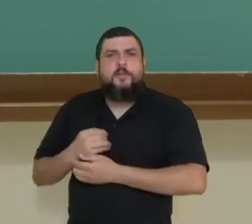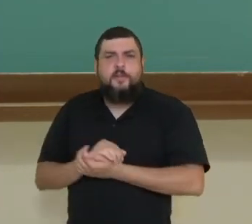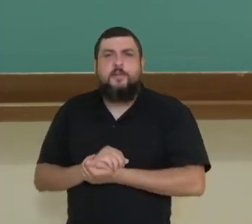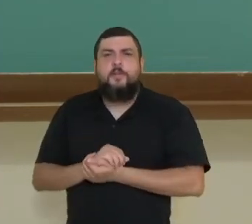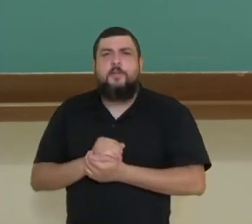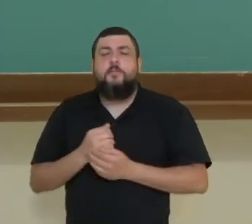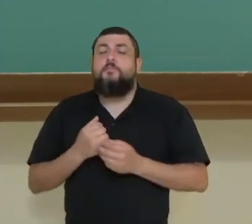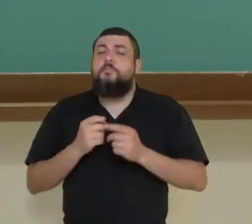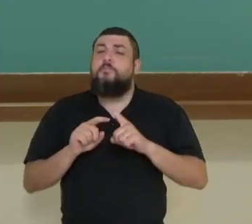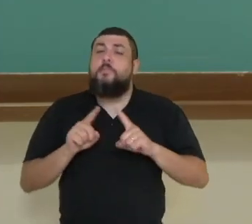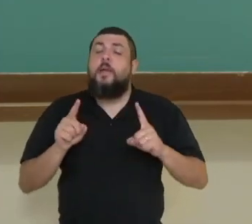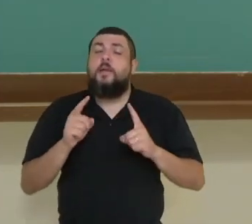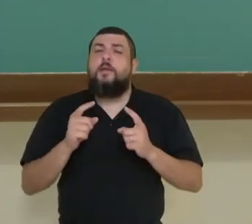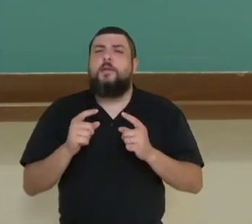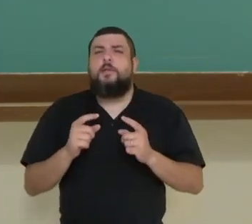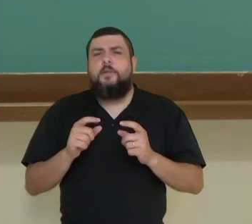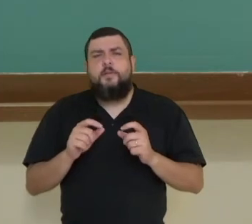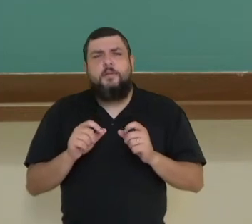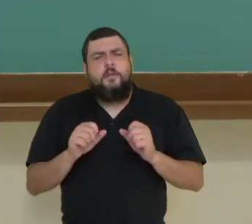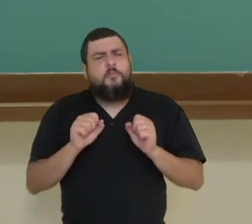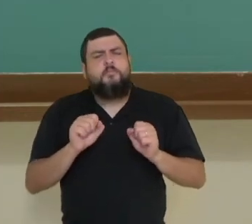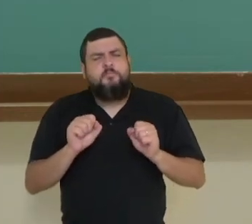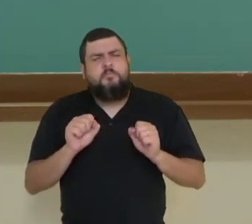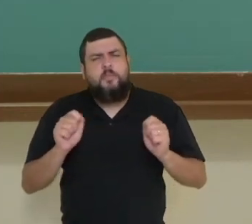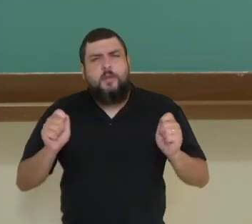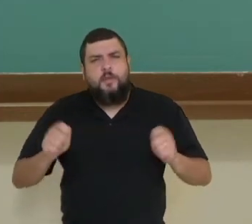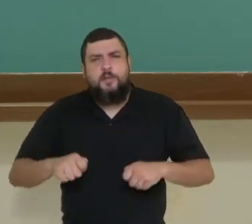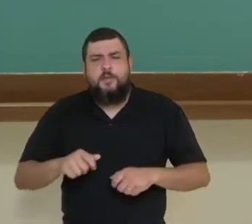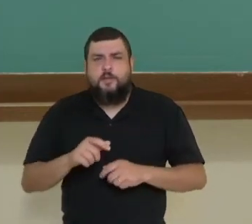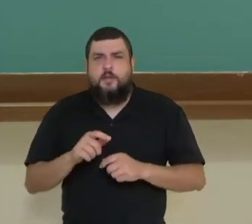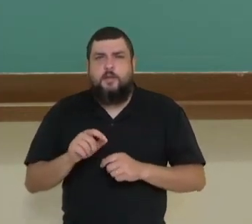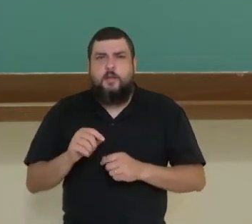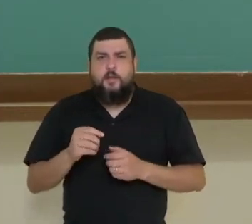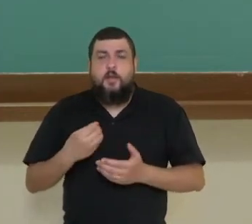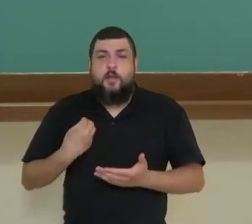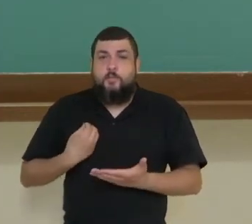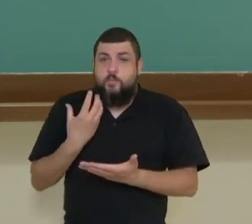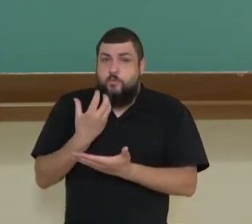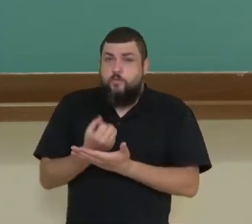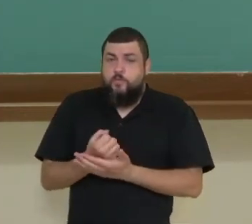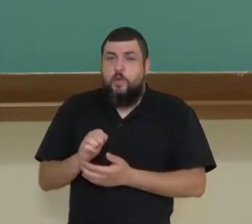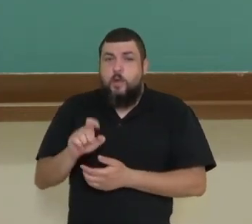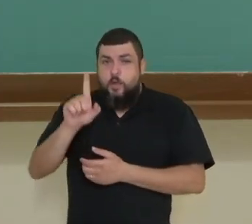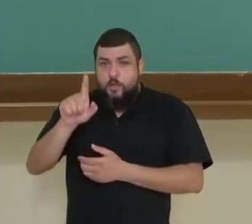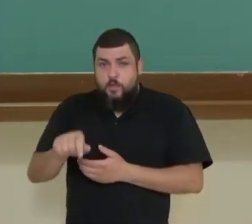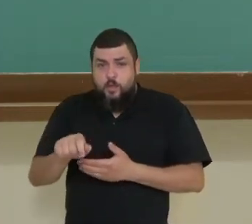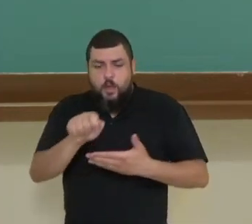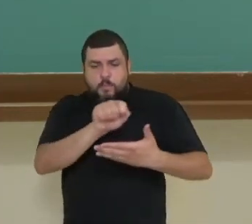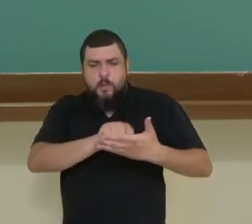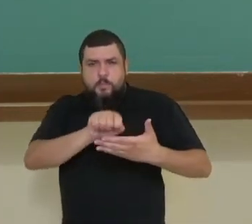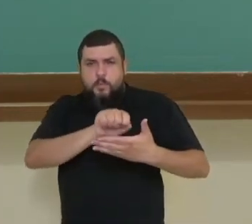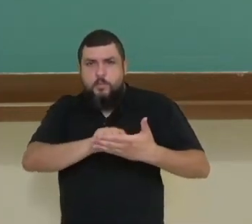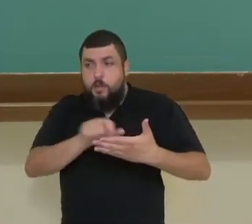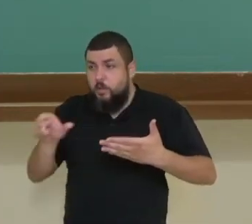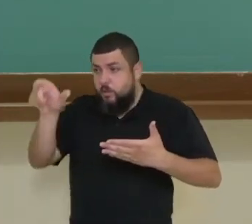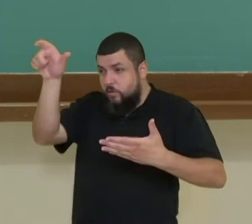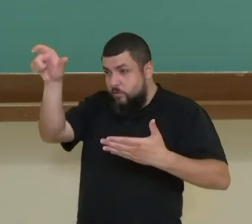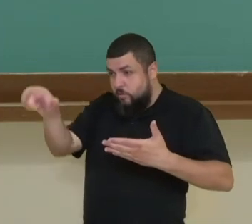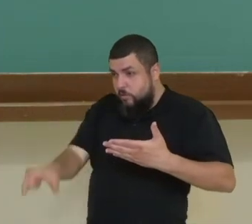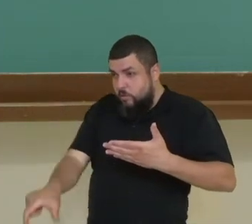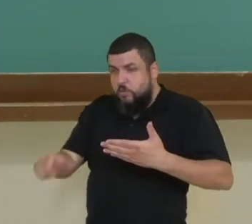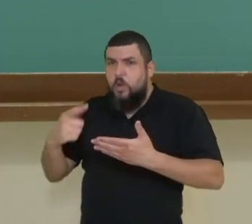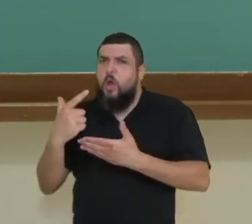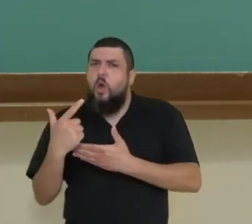a priori, o que eu poderia dizer? Que a biografia é narrada por outra pessoa. Então, você escreveria,